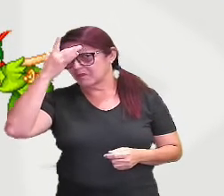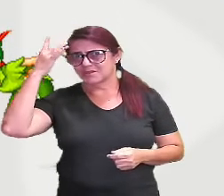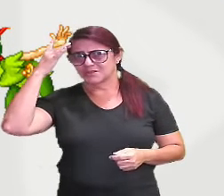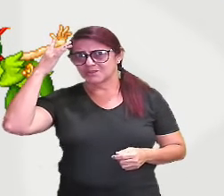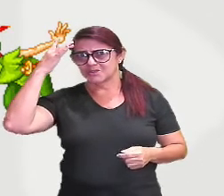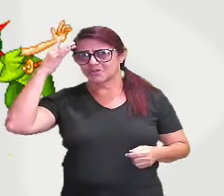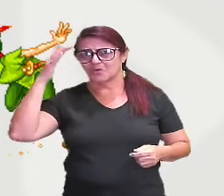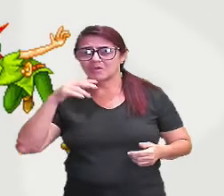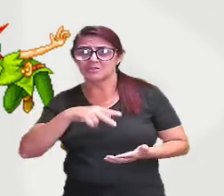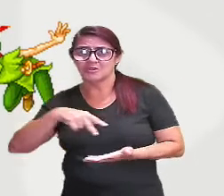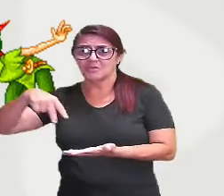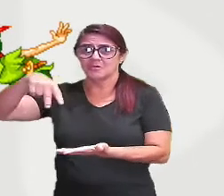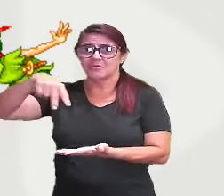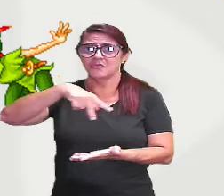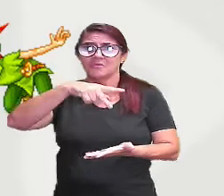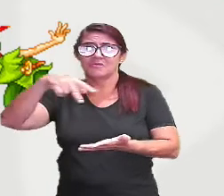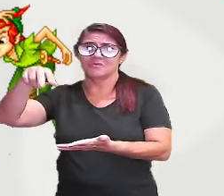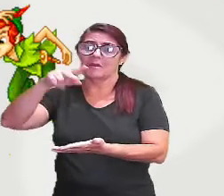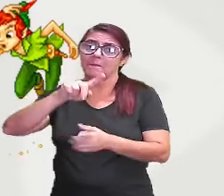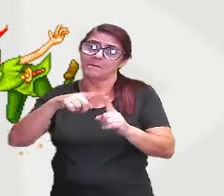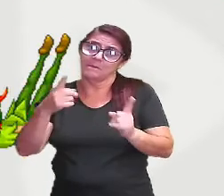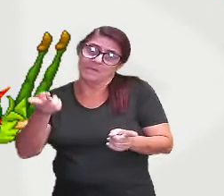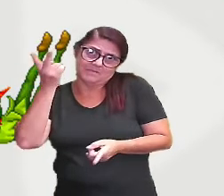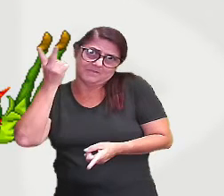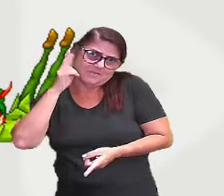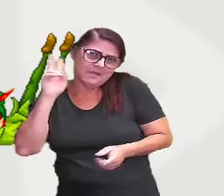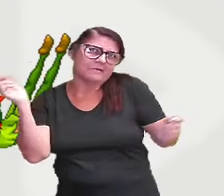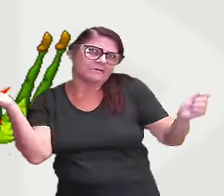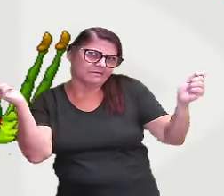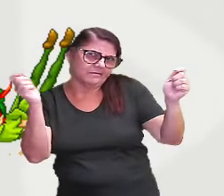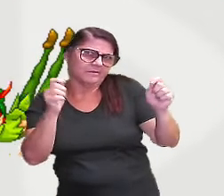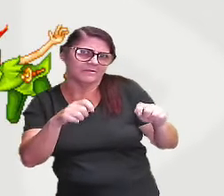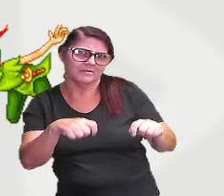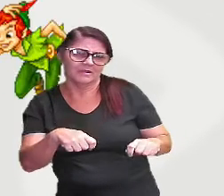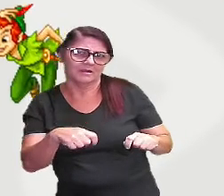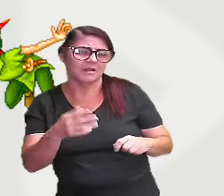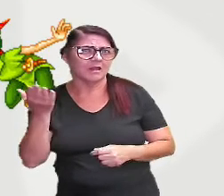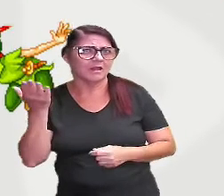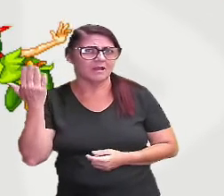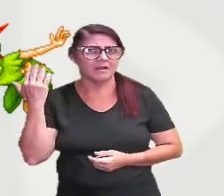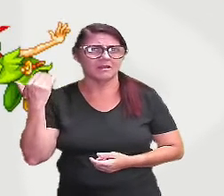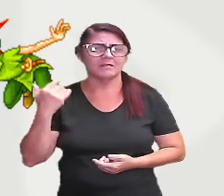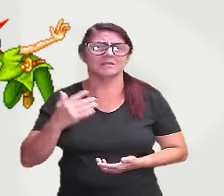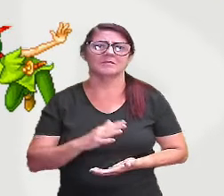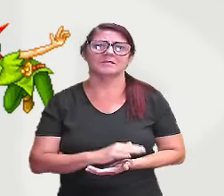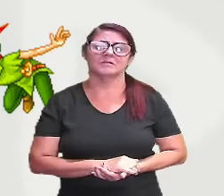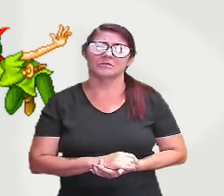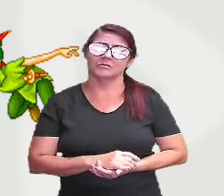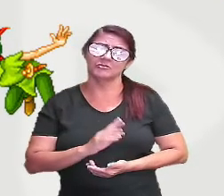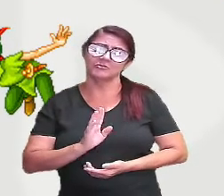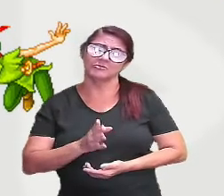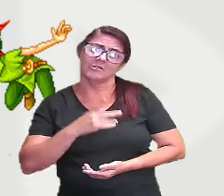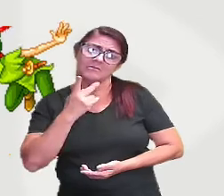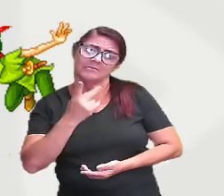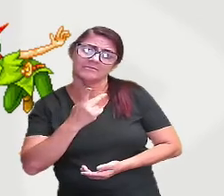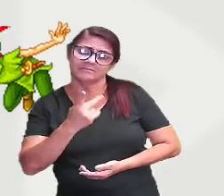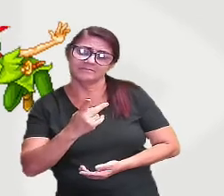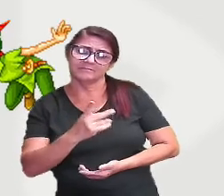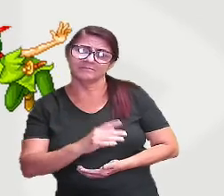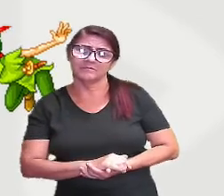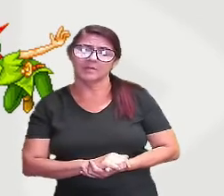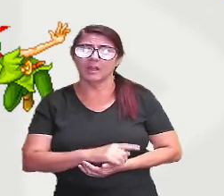Mas nas histórias tudo é possível. Como eu uma vez falei, assim, que contei uma história